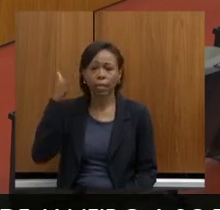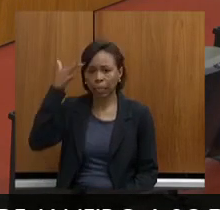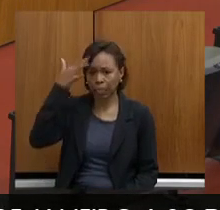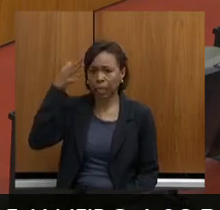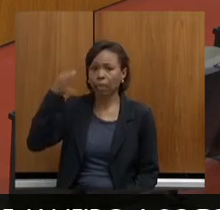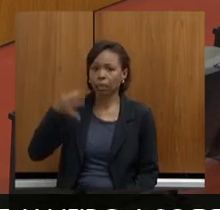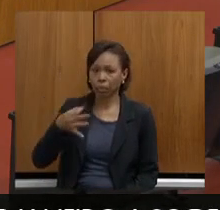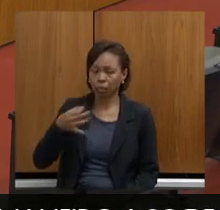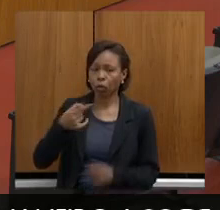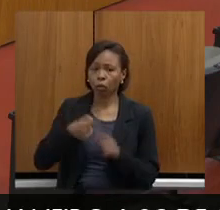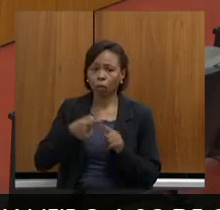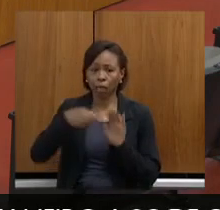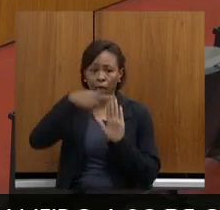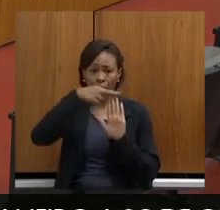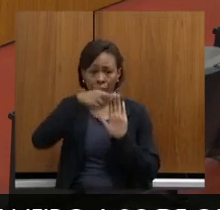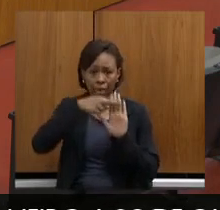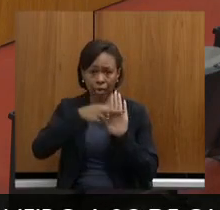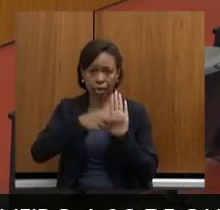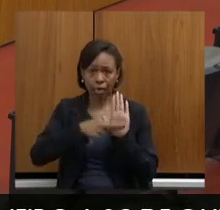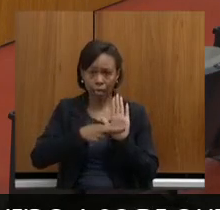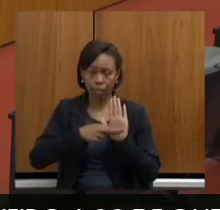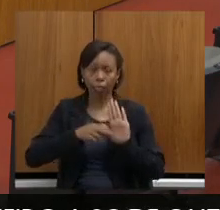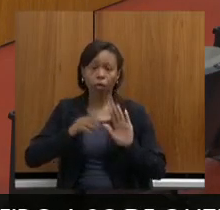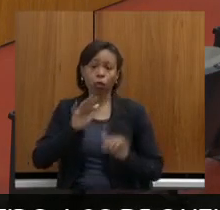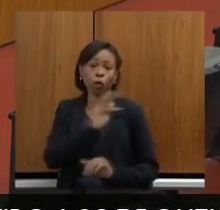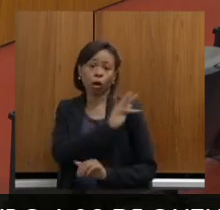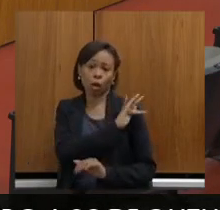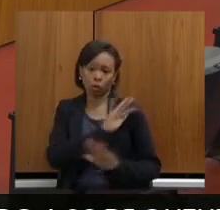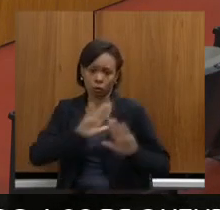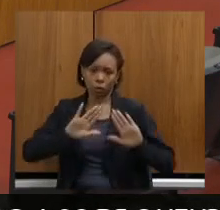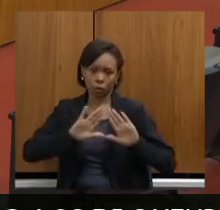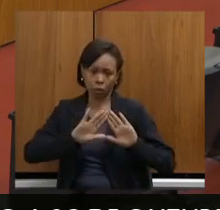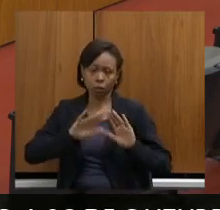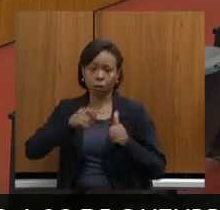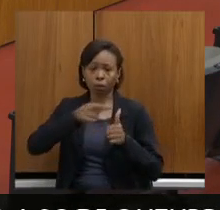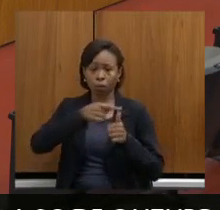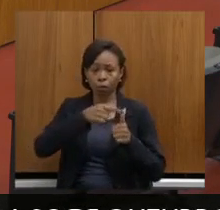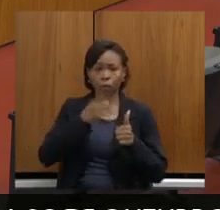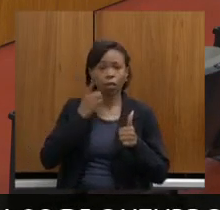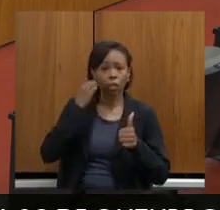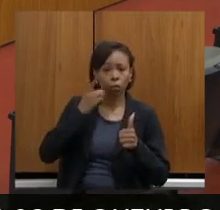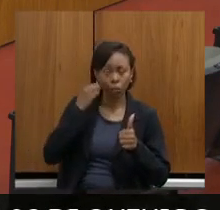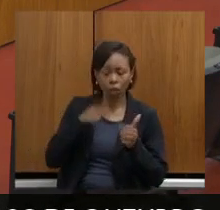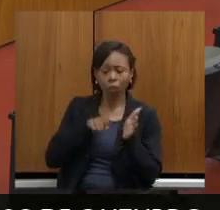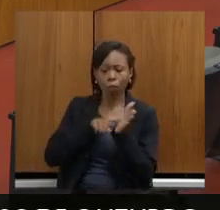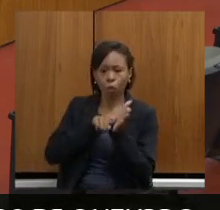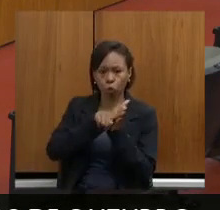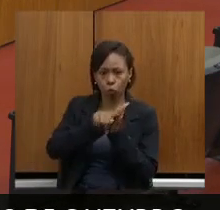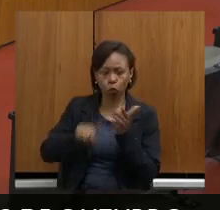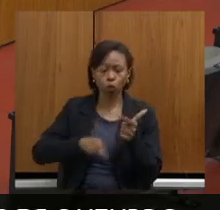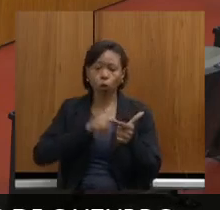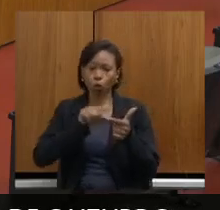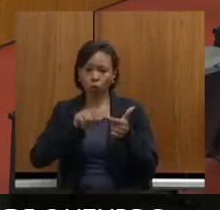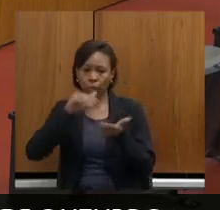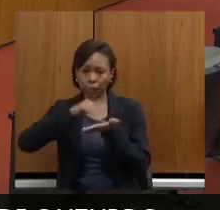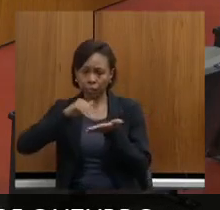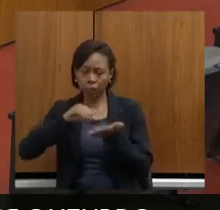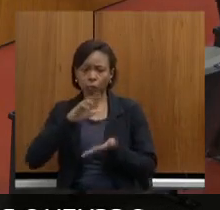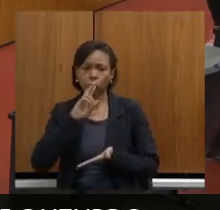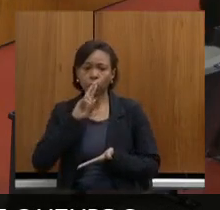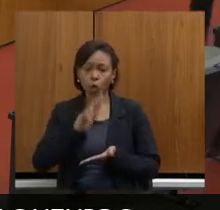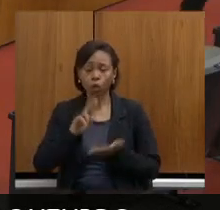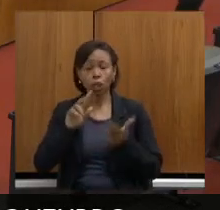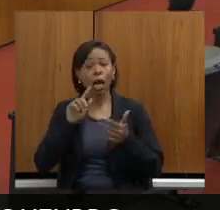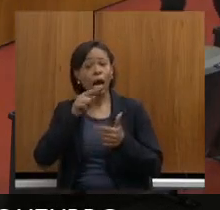normal aqui a praxe bem leve fiscaliza tem sido o deputado perguntar fazer questionamentos secretário responde o